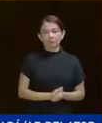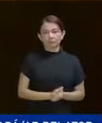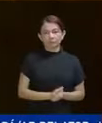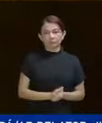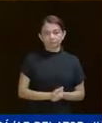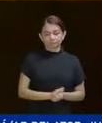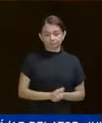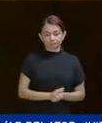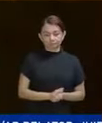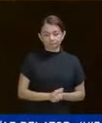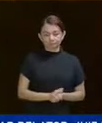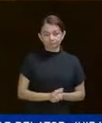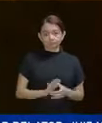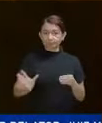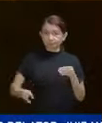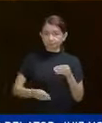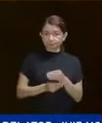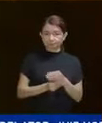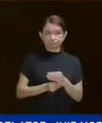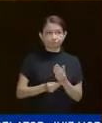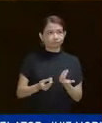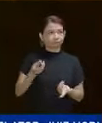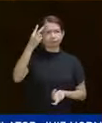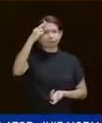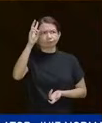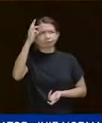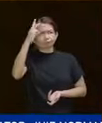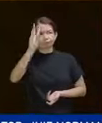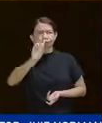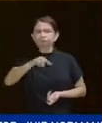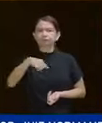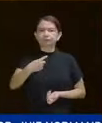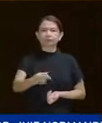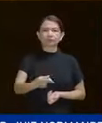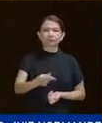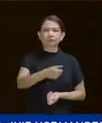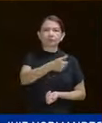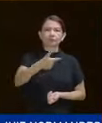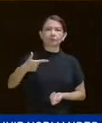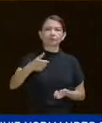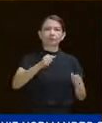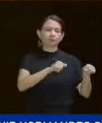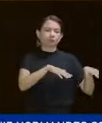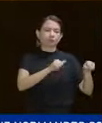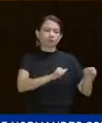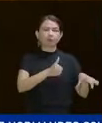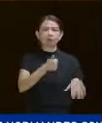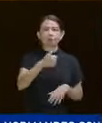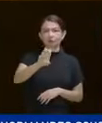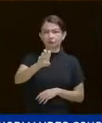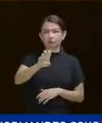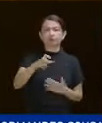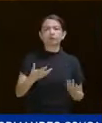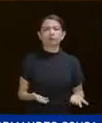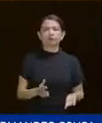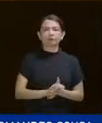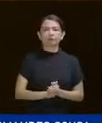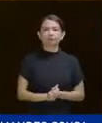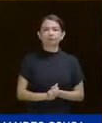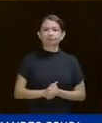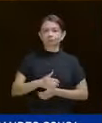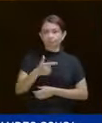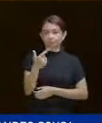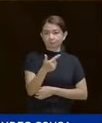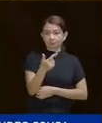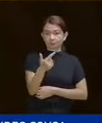Em seguida, 3 dias depois, se não me engano, foi no dia 12 de setembro, dia 15, a segunda